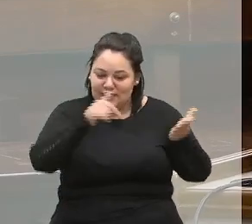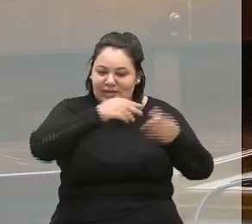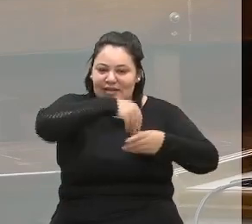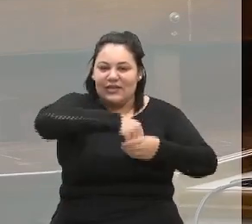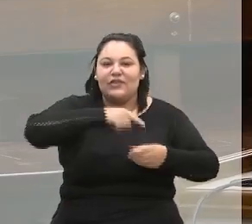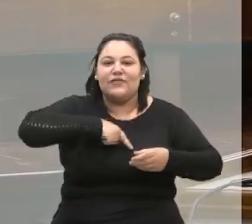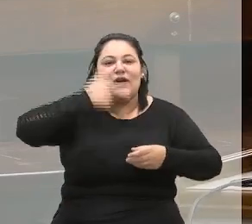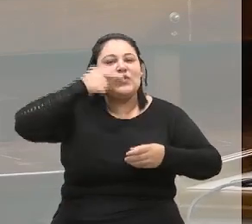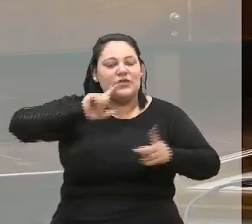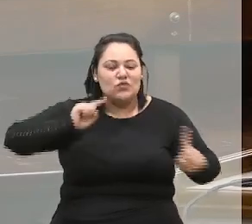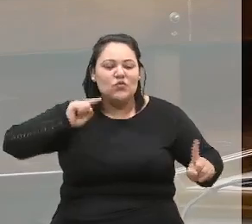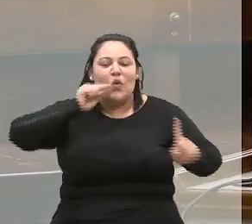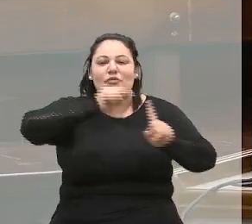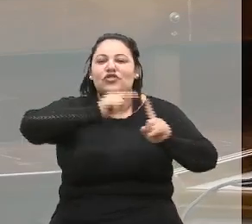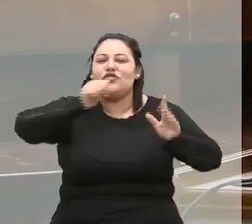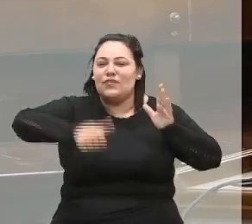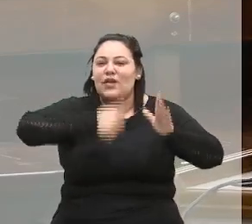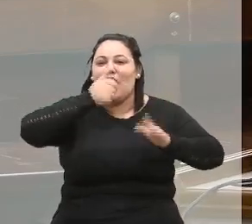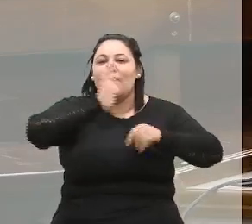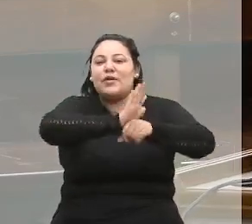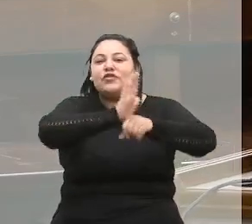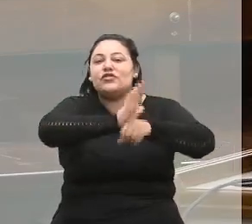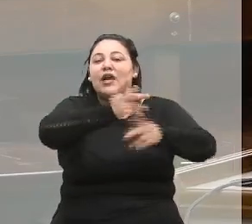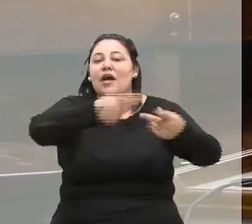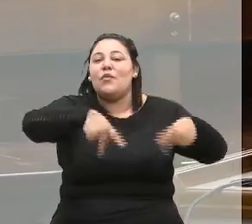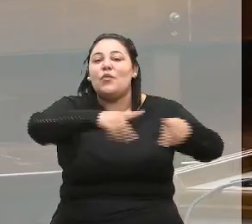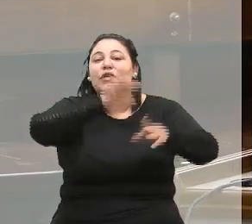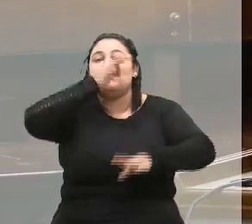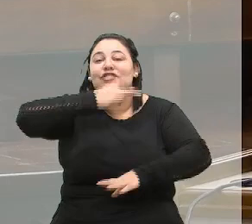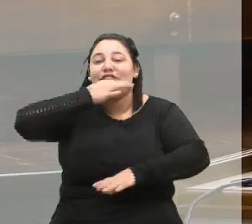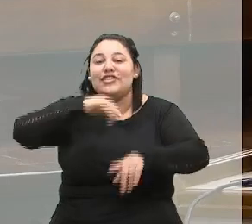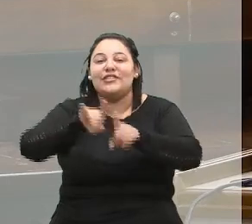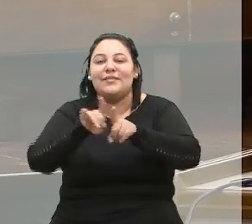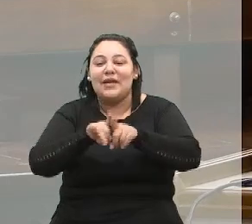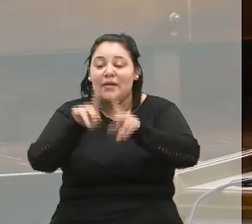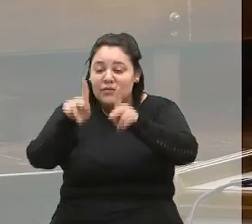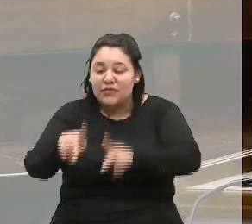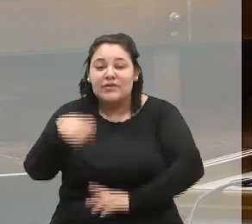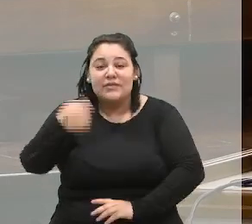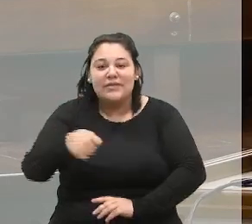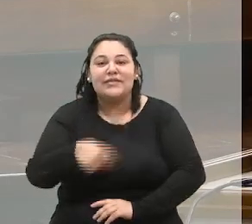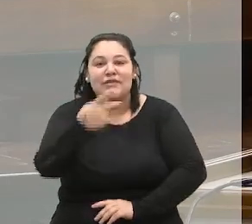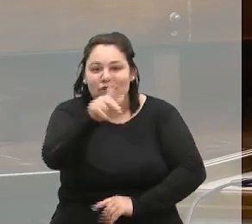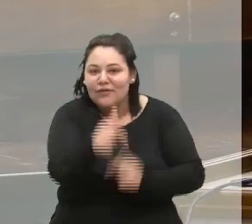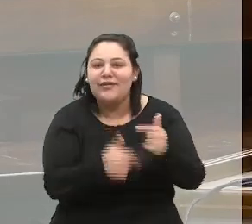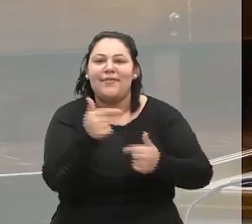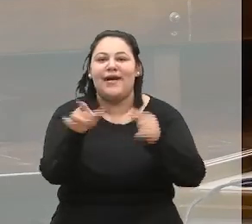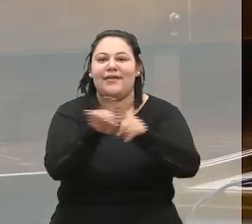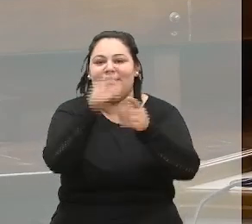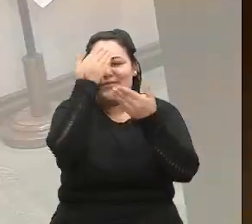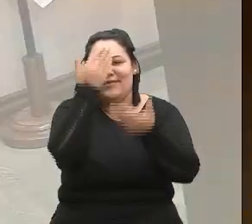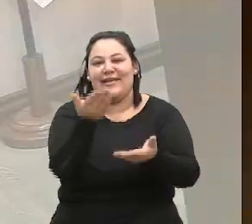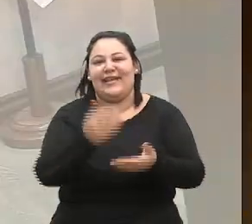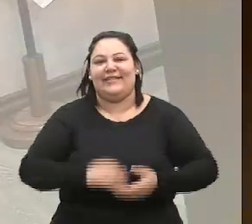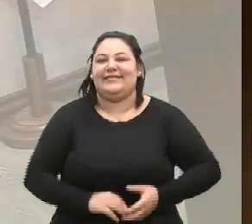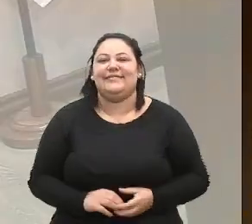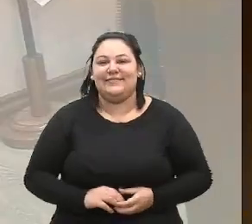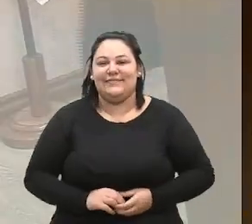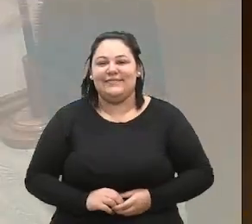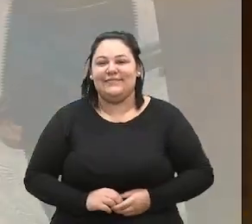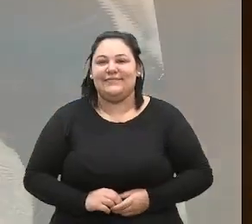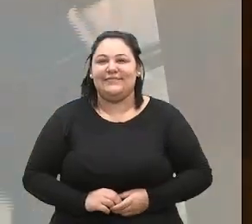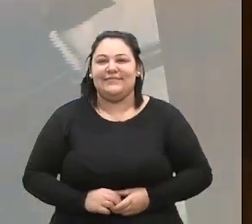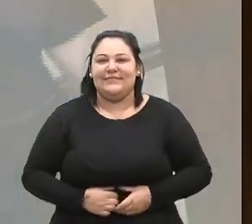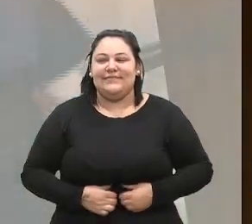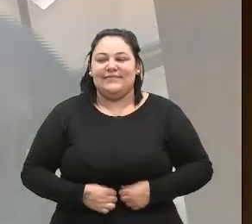longe para ajudar esse povo caxiense, esse povo que tanto necessita do senhor vereador. Obrigado. Obrigado.